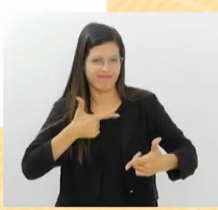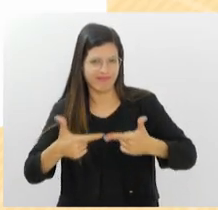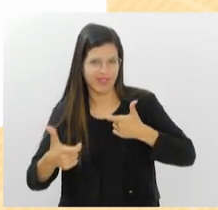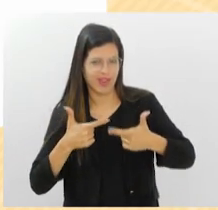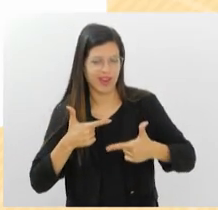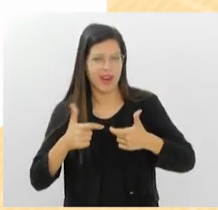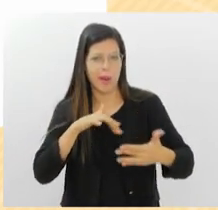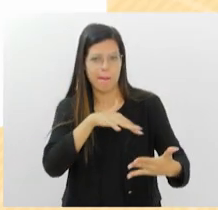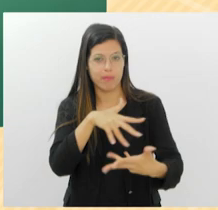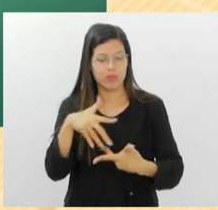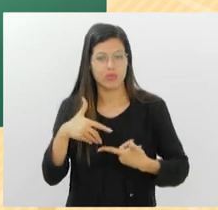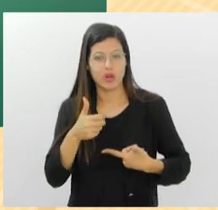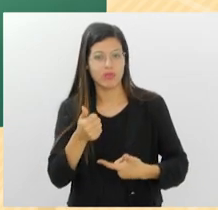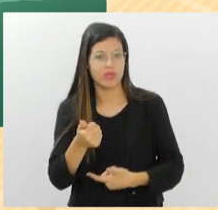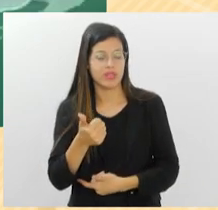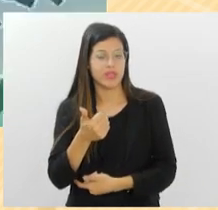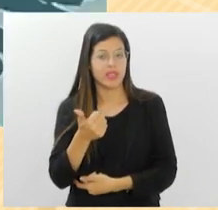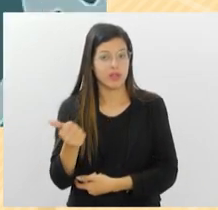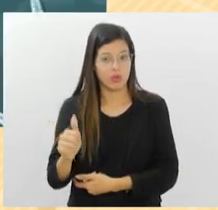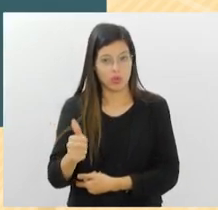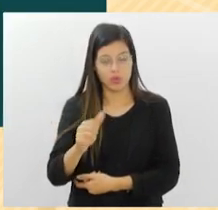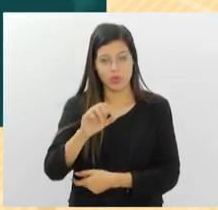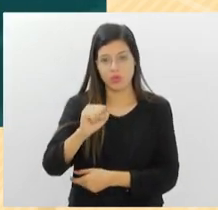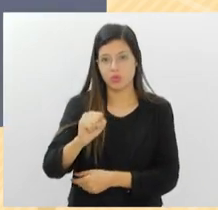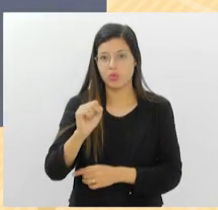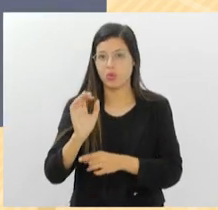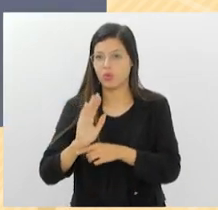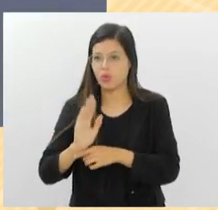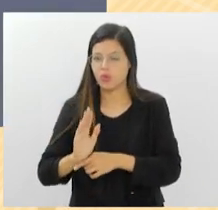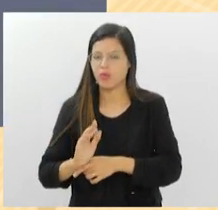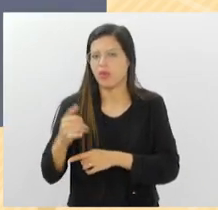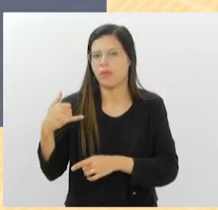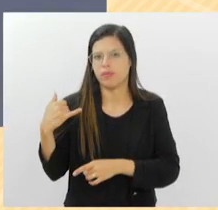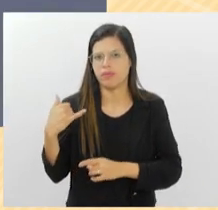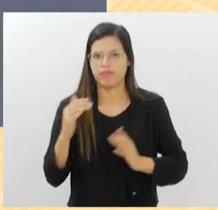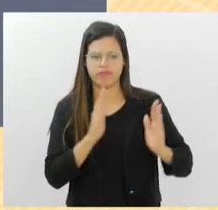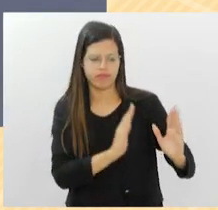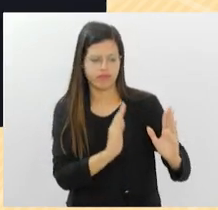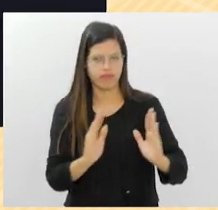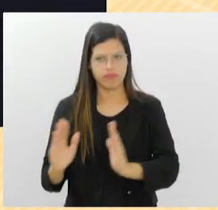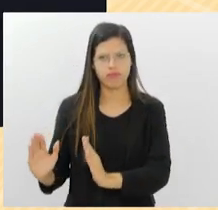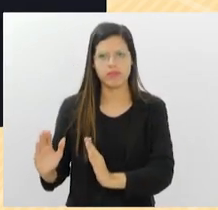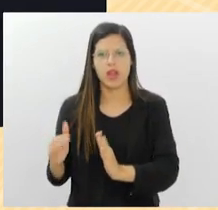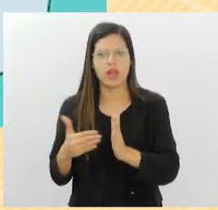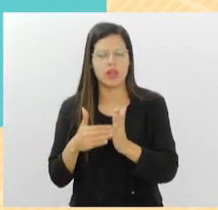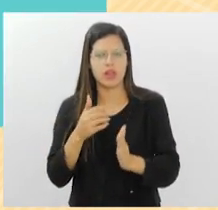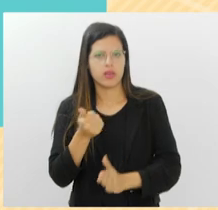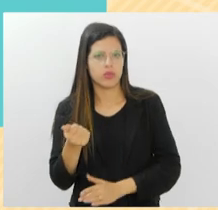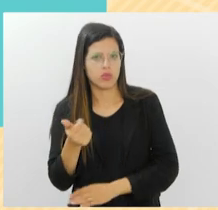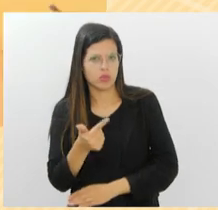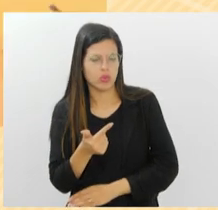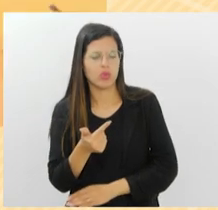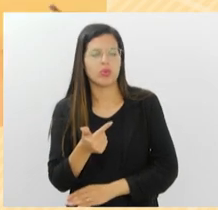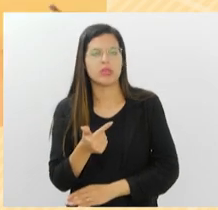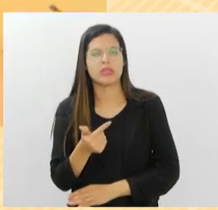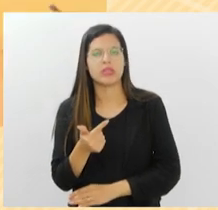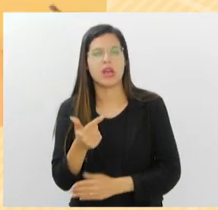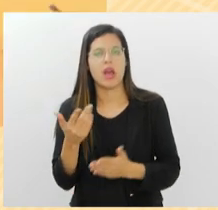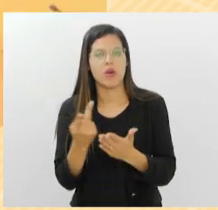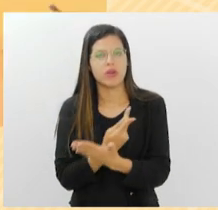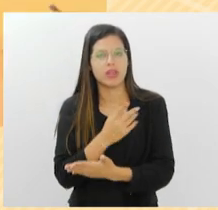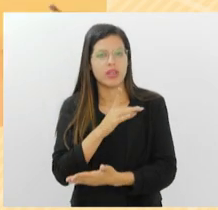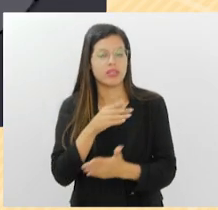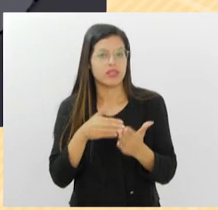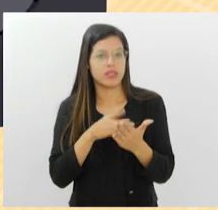todo, são 118 filmes divididos por faixa etária, de indicação livre até 12 anos. As exibições acontecem até o